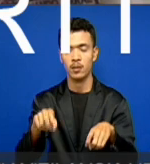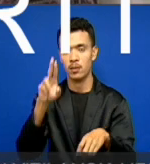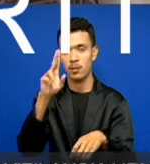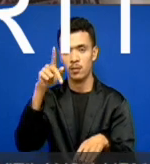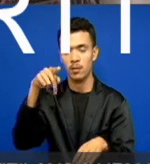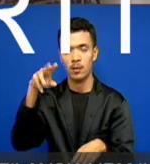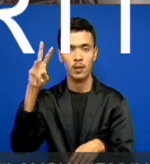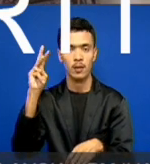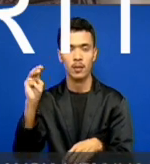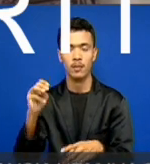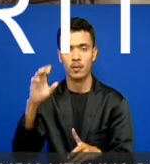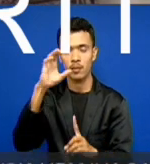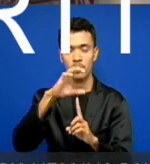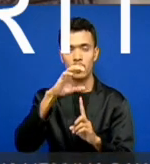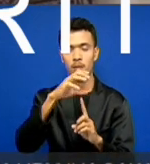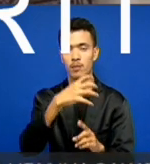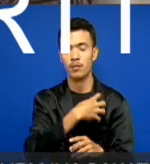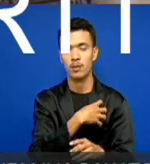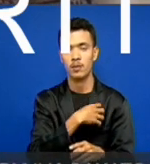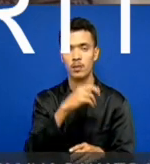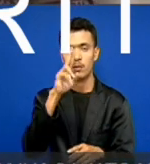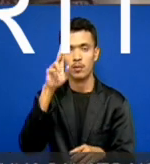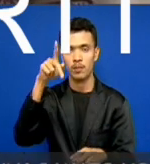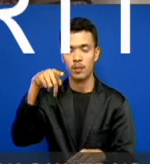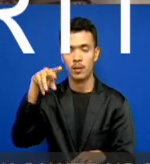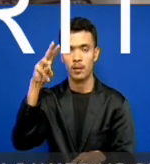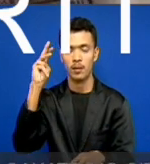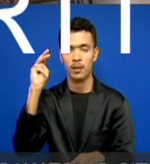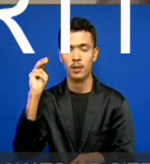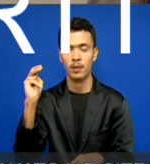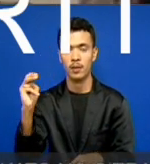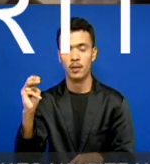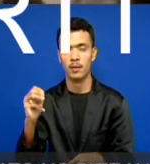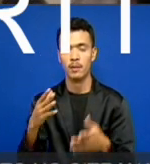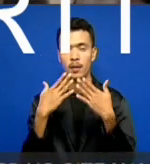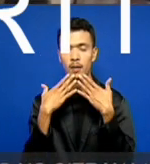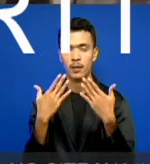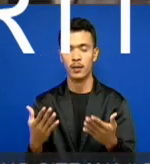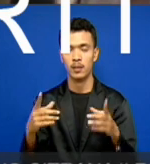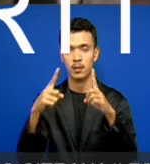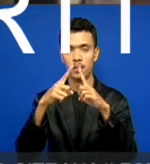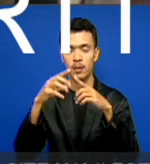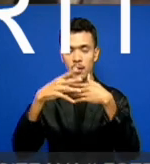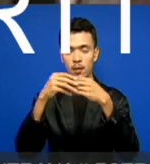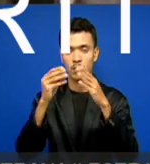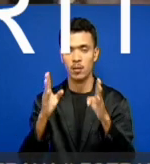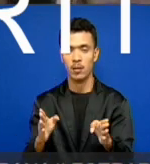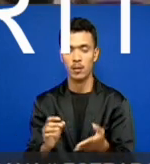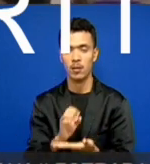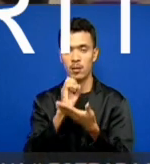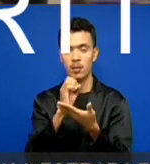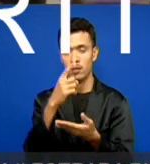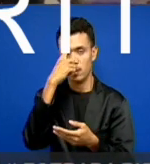futuro. Comandante Unidade de Polícia Marítima, Superintendente de Polícia, Eugênio Pereira, agradece a Autoridade de Raioa, também